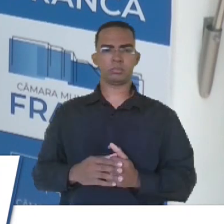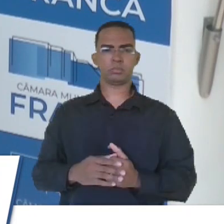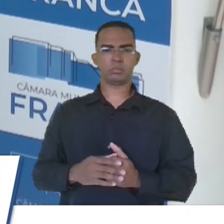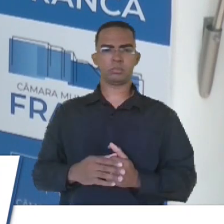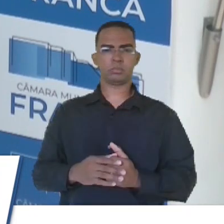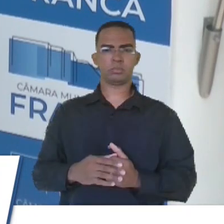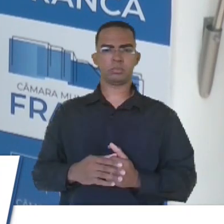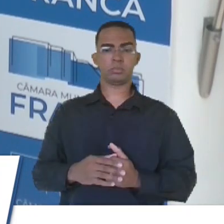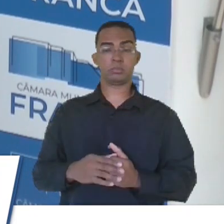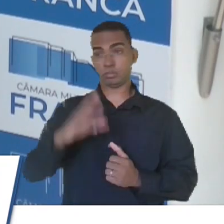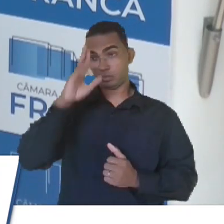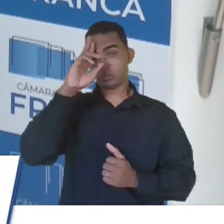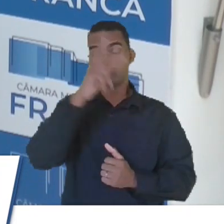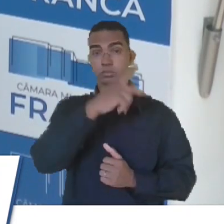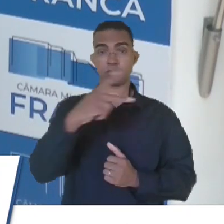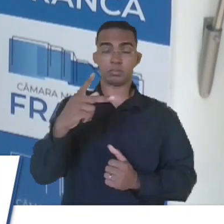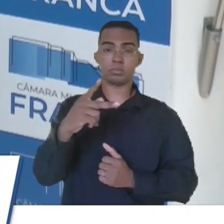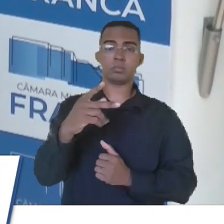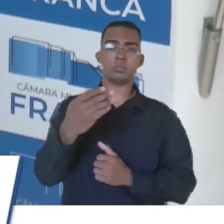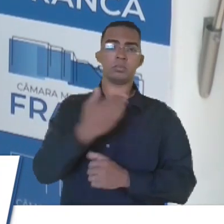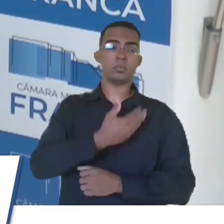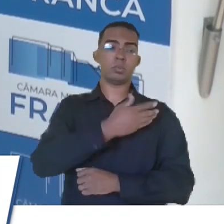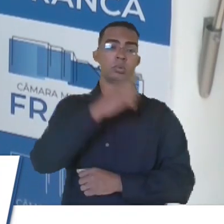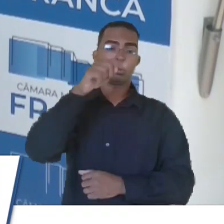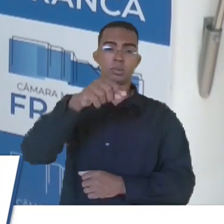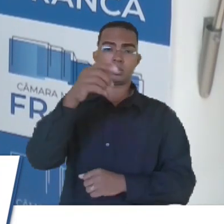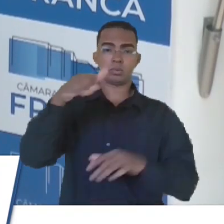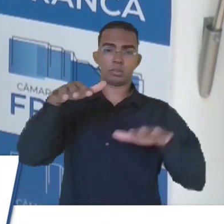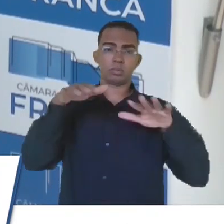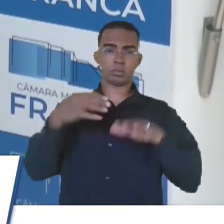Senhor presidente, nobres pares, público aqui presente,